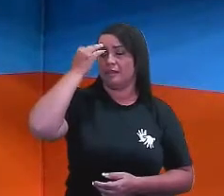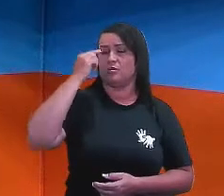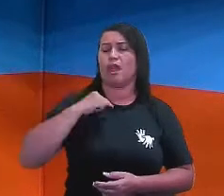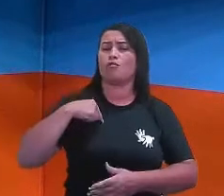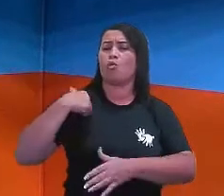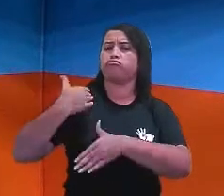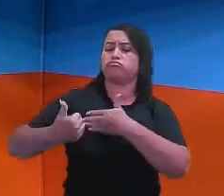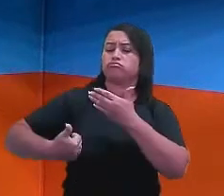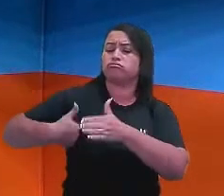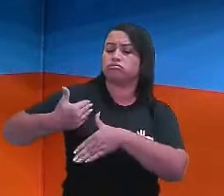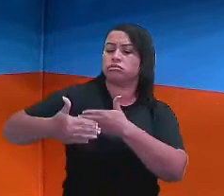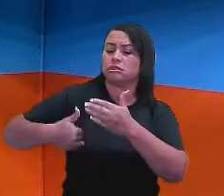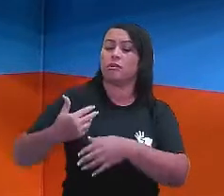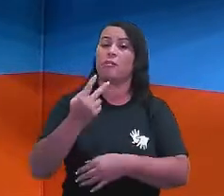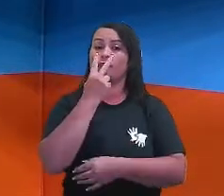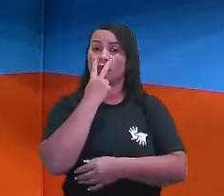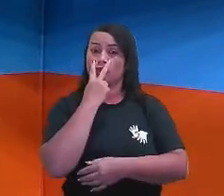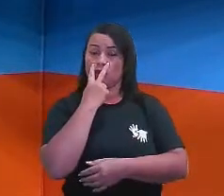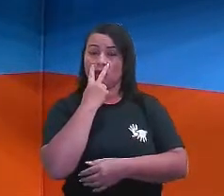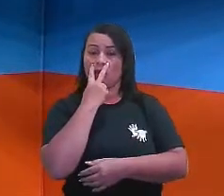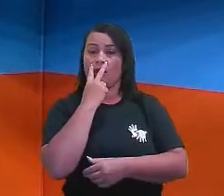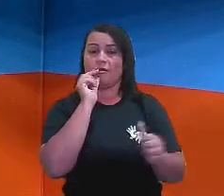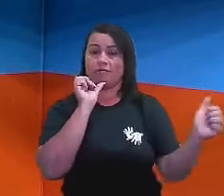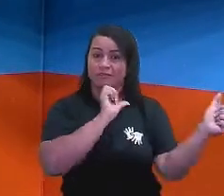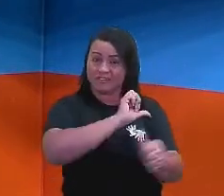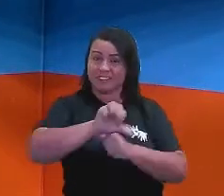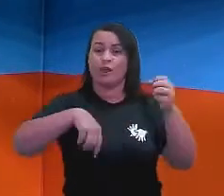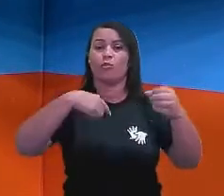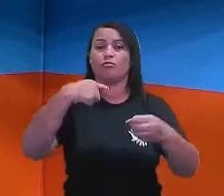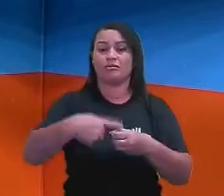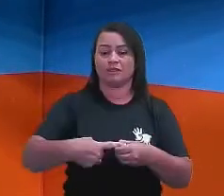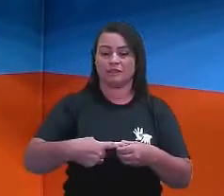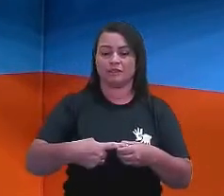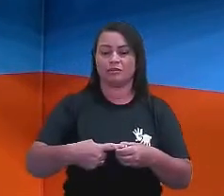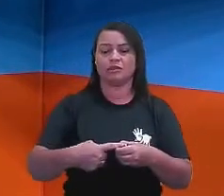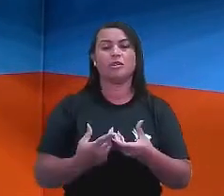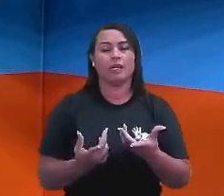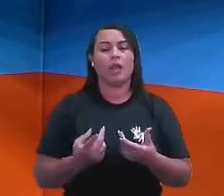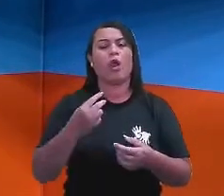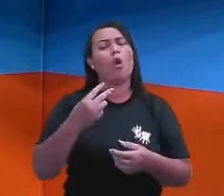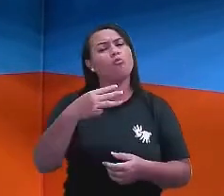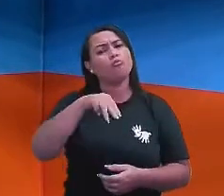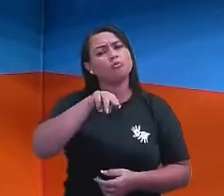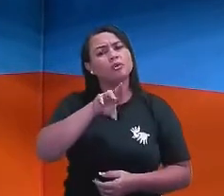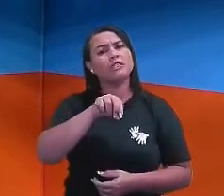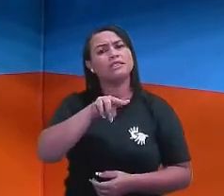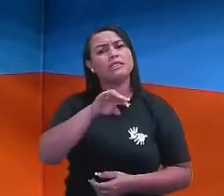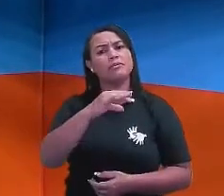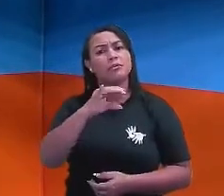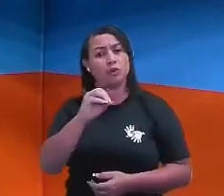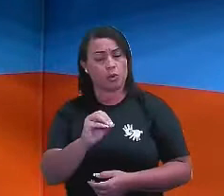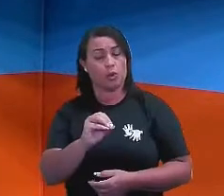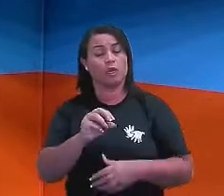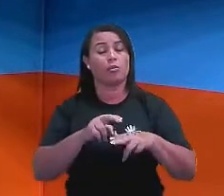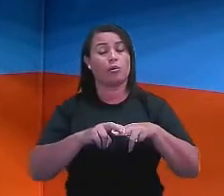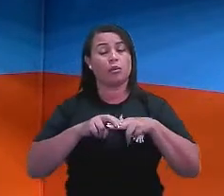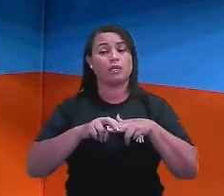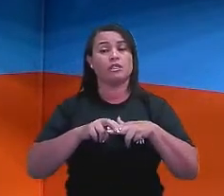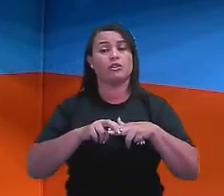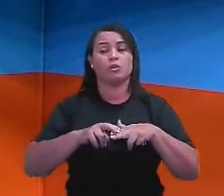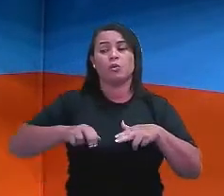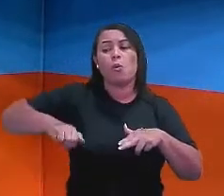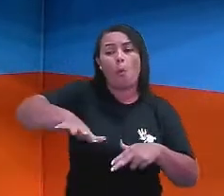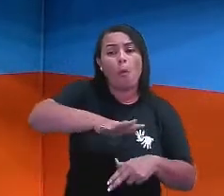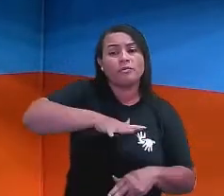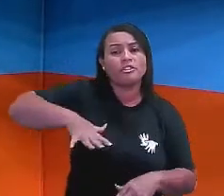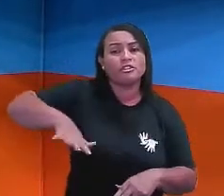um processo para a Vitória de Santo Antão virar município. E toda a extensão territorial, né,